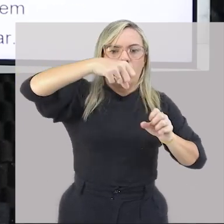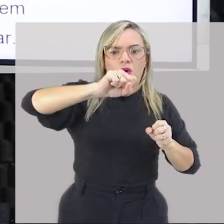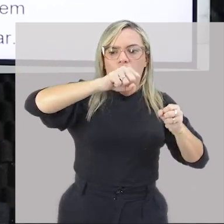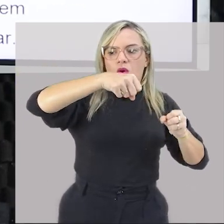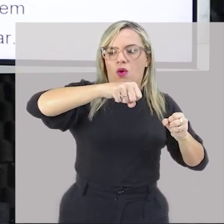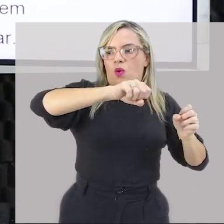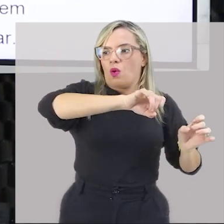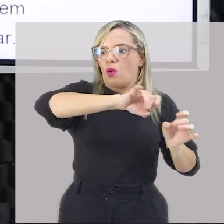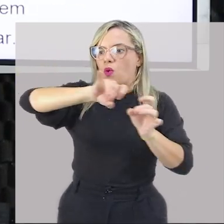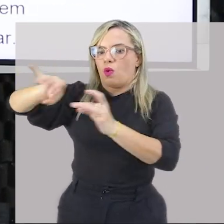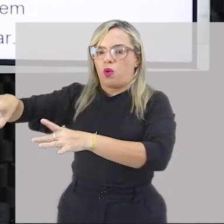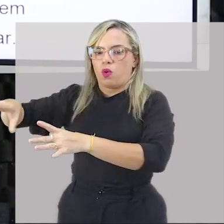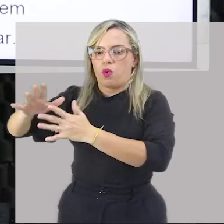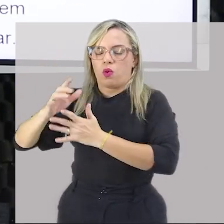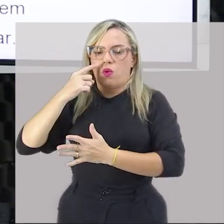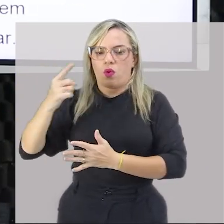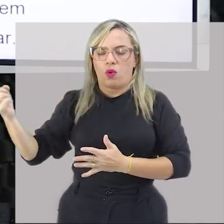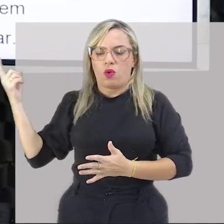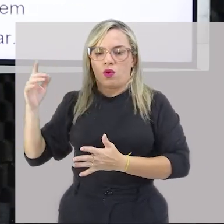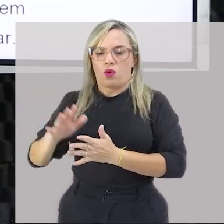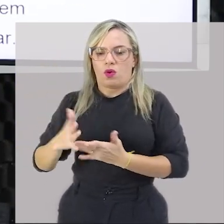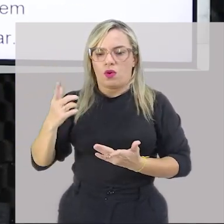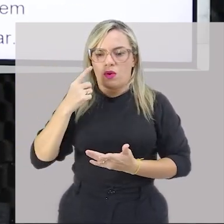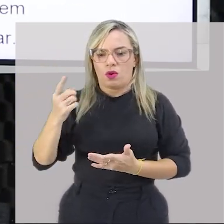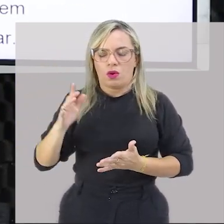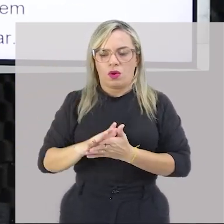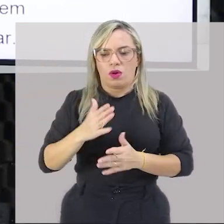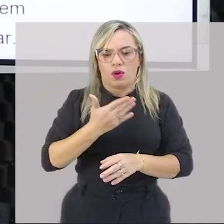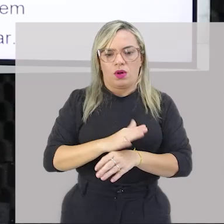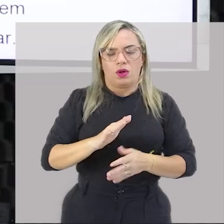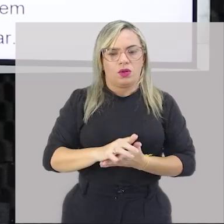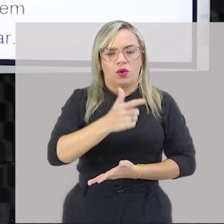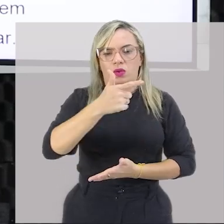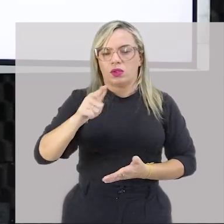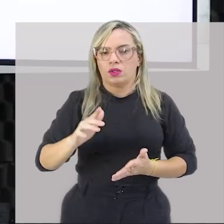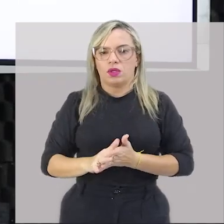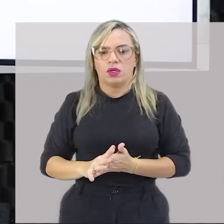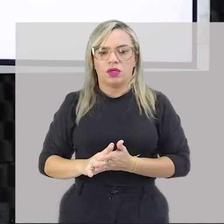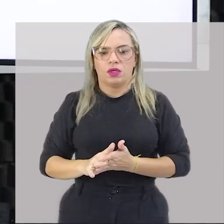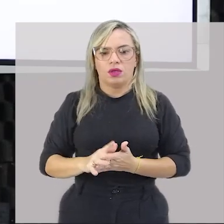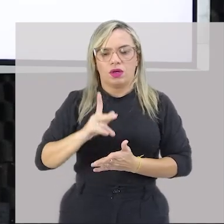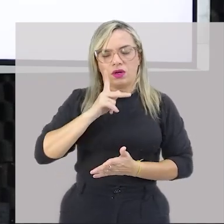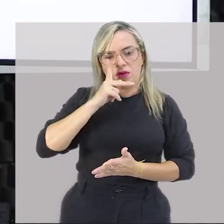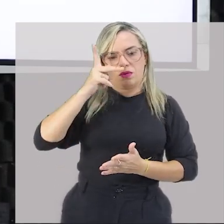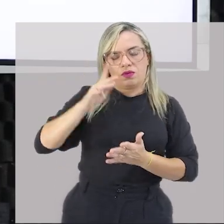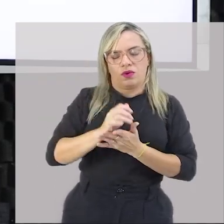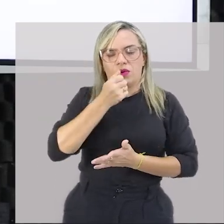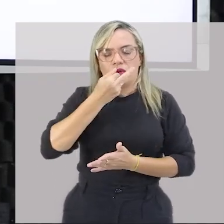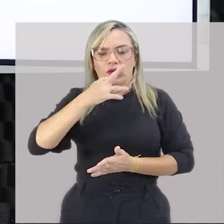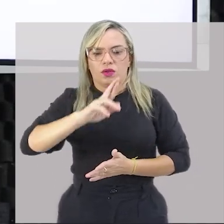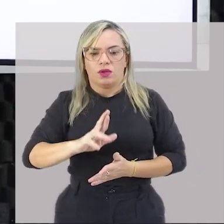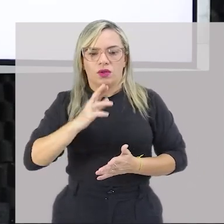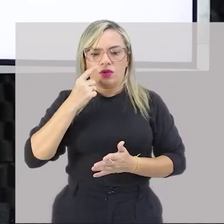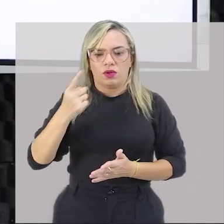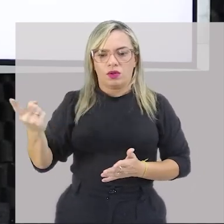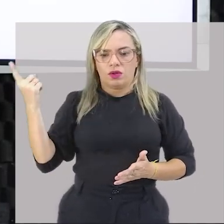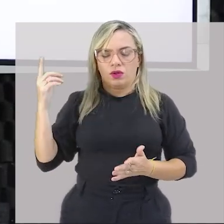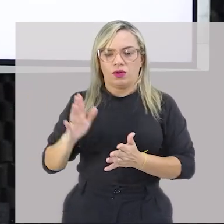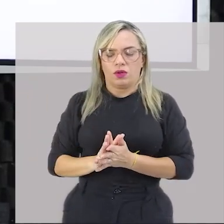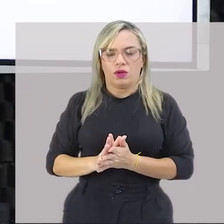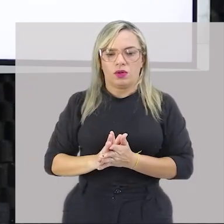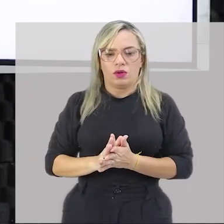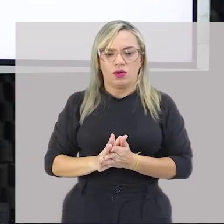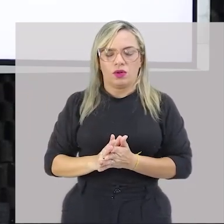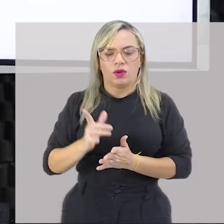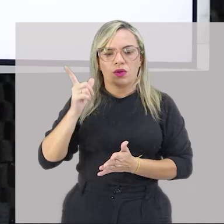motos e elas caem, praticamente sem a resistência do ar. Beleza. As motos atingem o